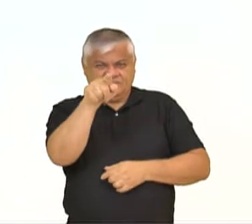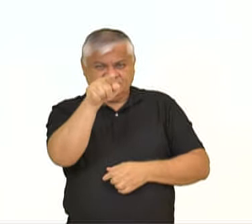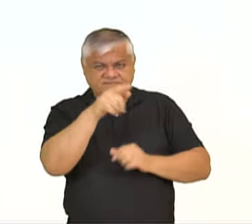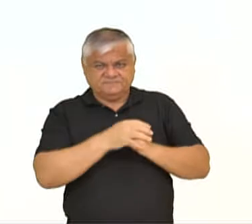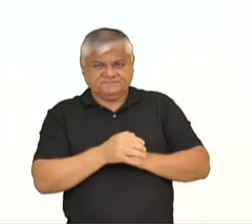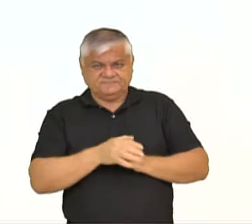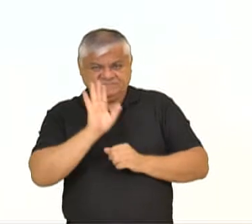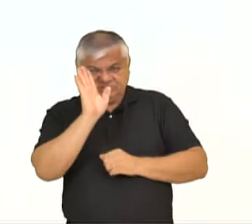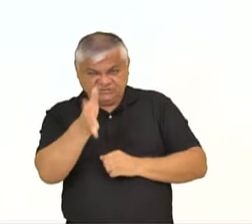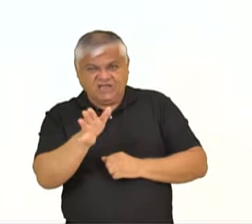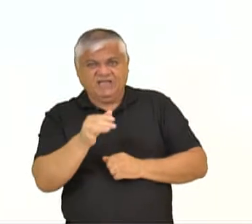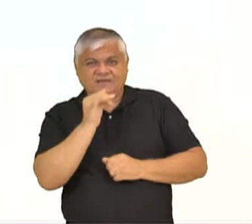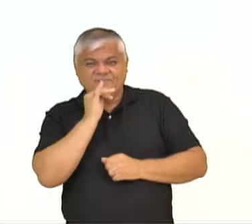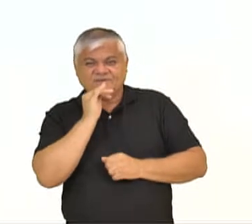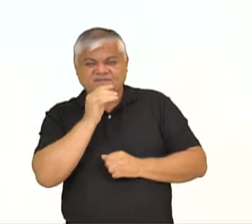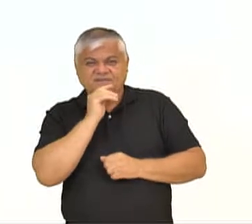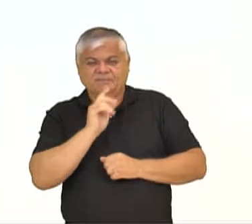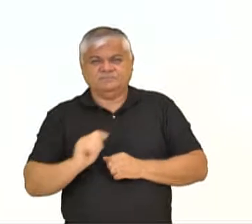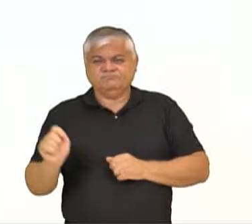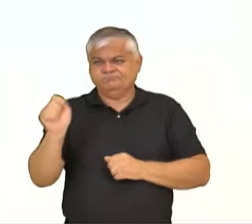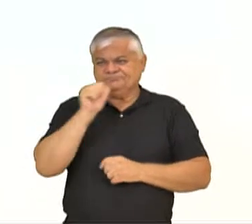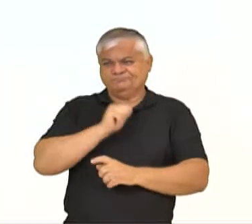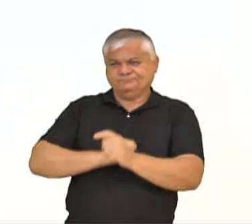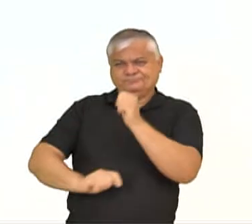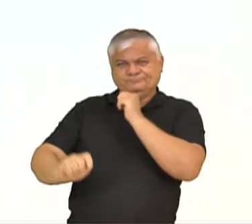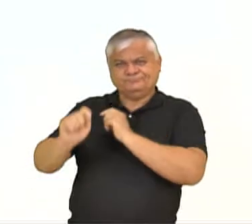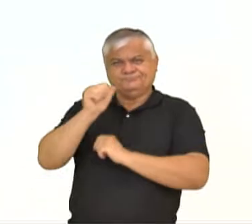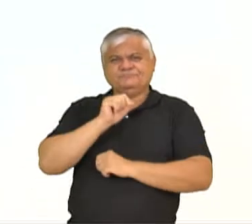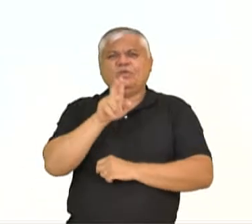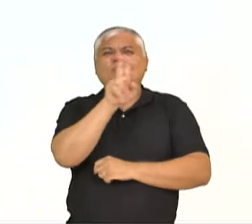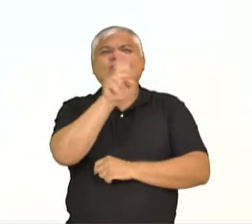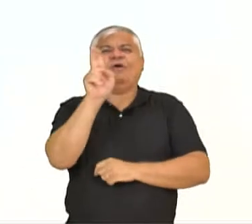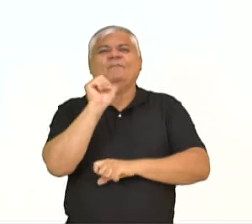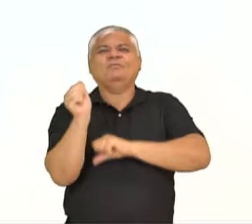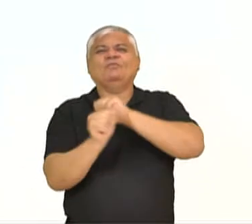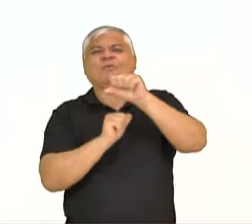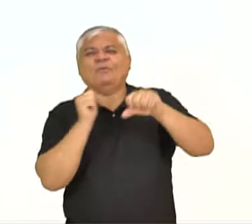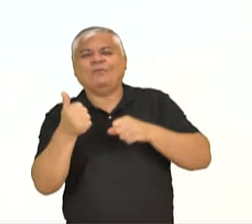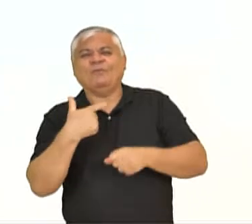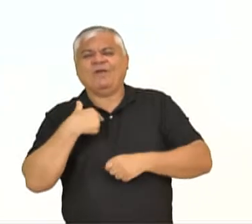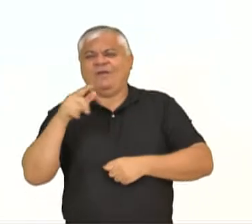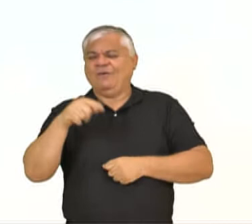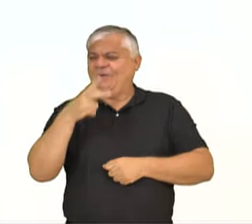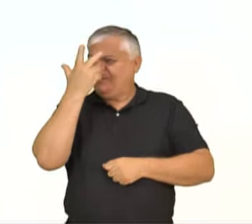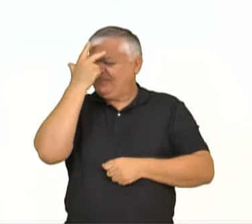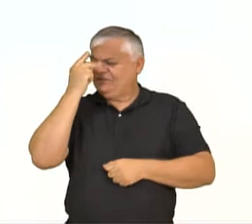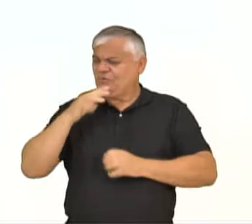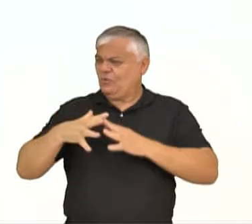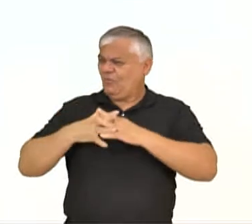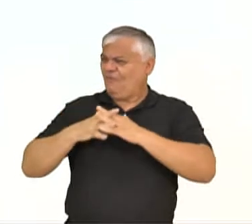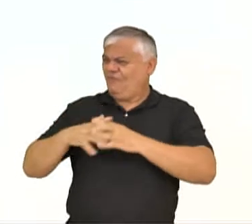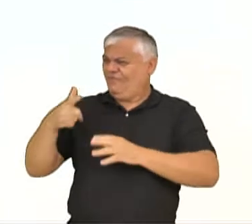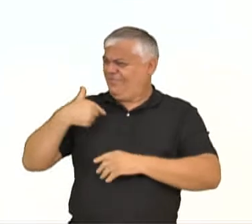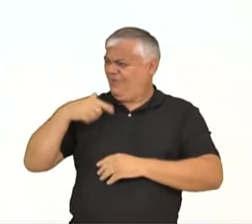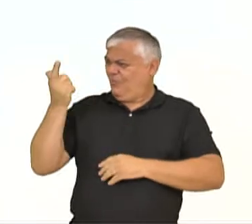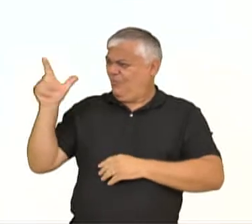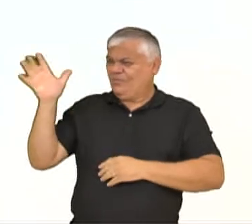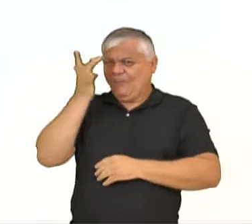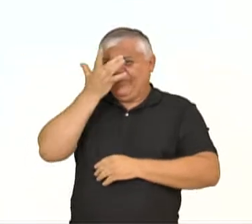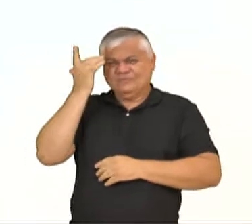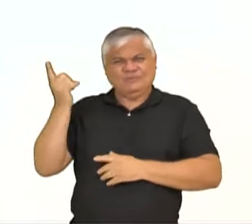já passou por algum tipo de engano? Seu nome já foi trocado ou você foi confundido por outra pessoa?